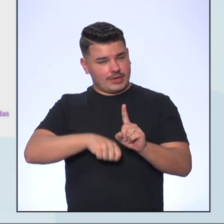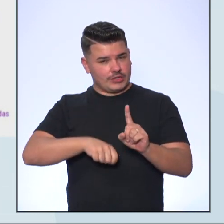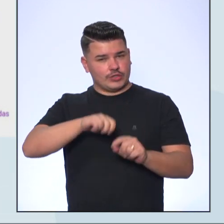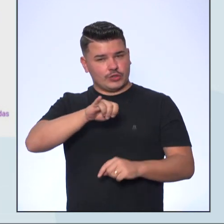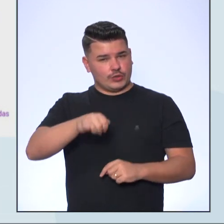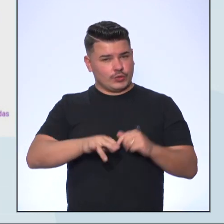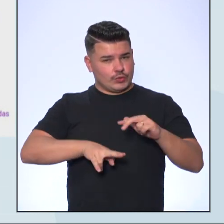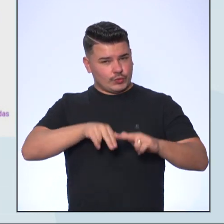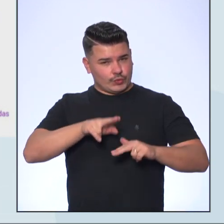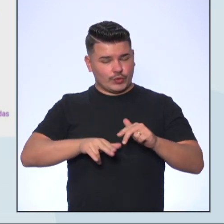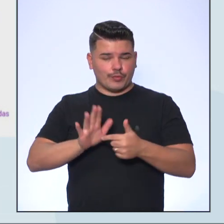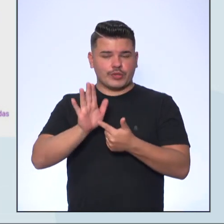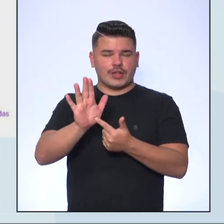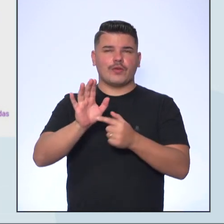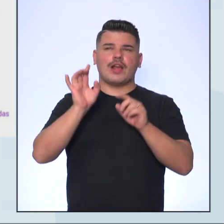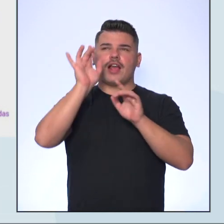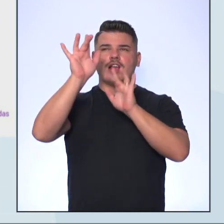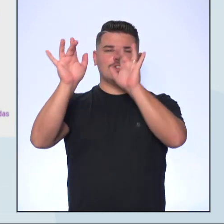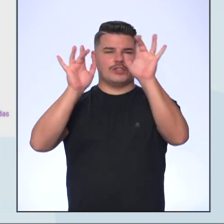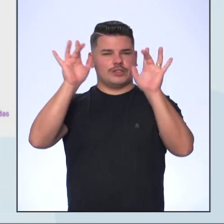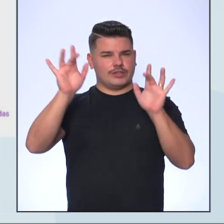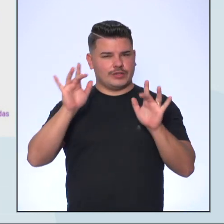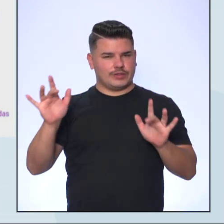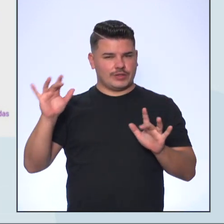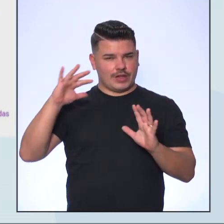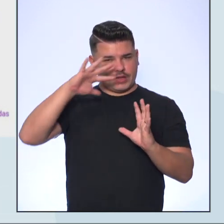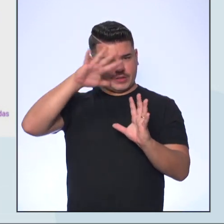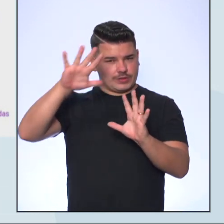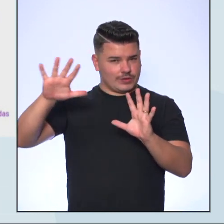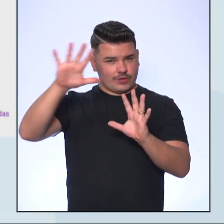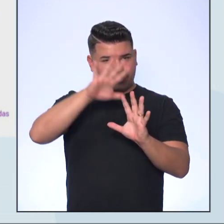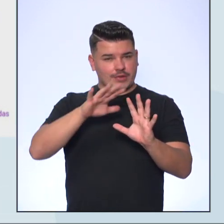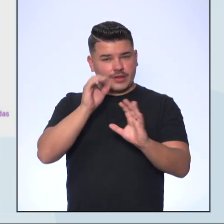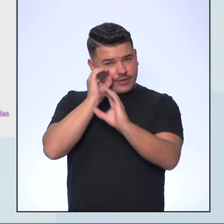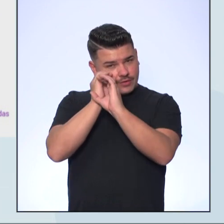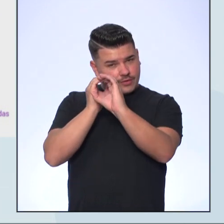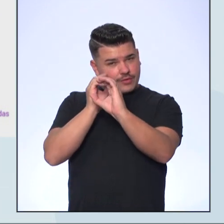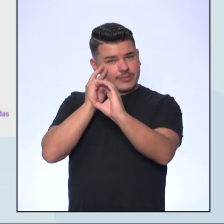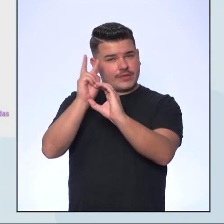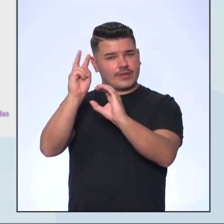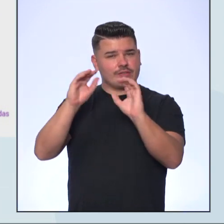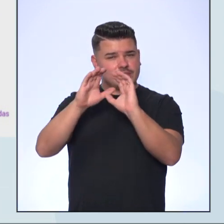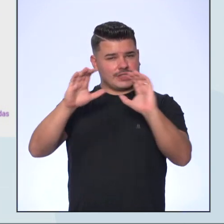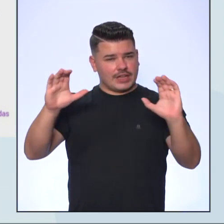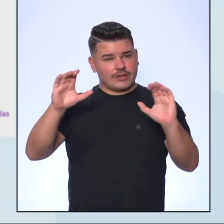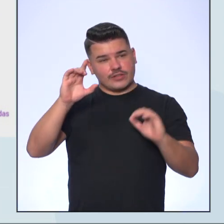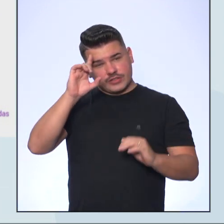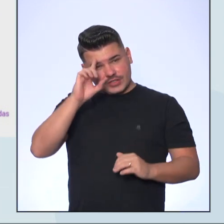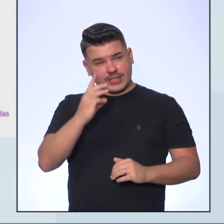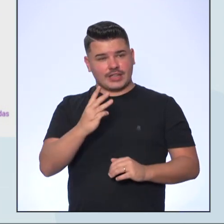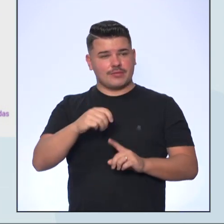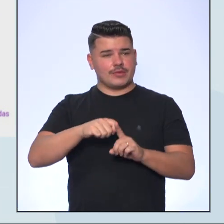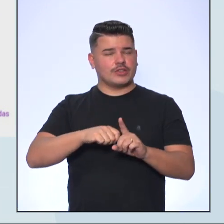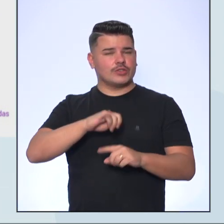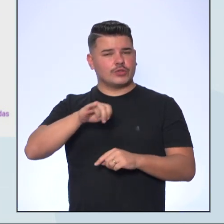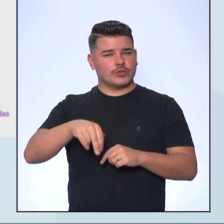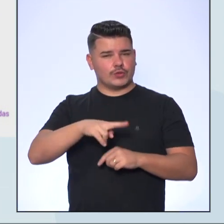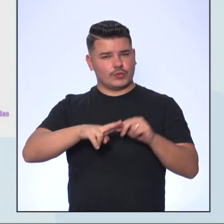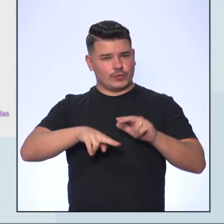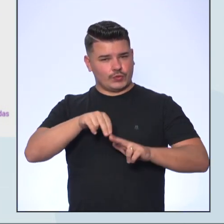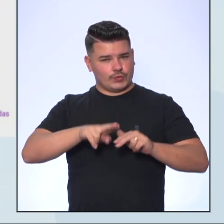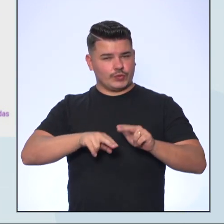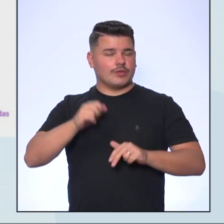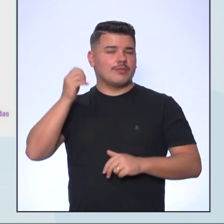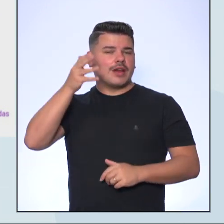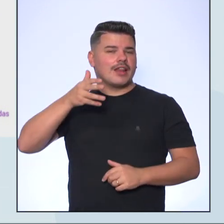de junho, experimento da semana, observação do céu. 3 de junho, dia da palestra, meninas na ciência. 4